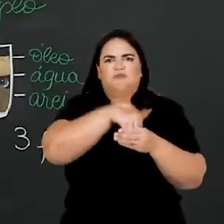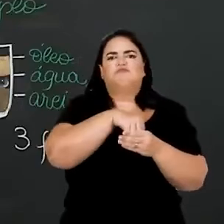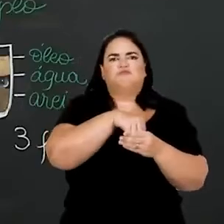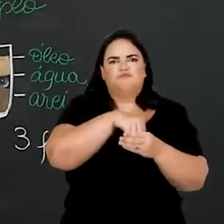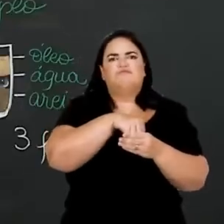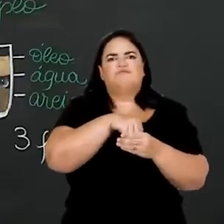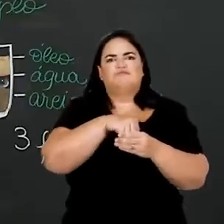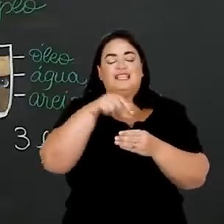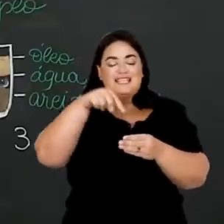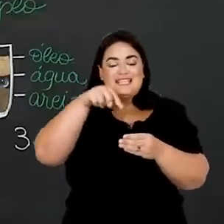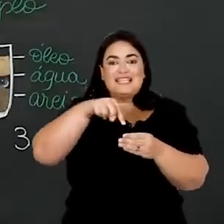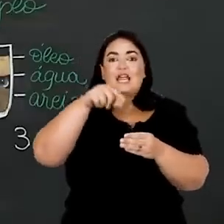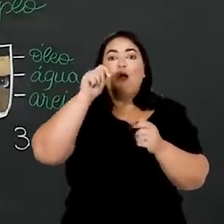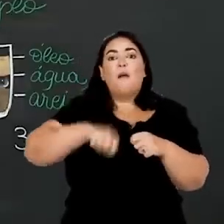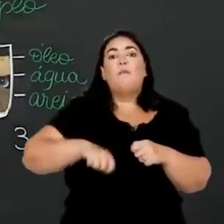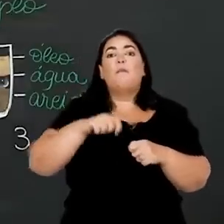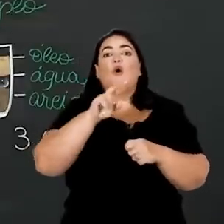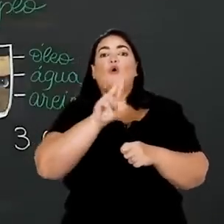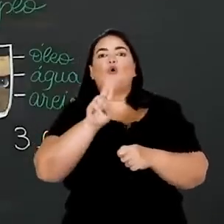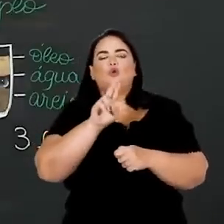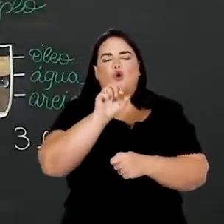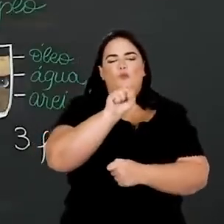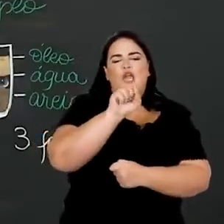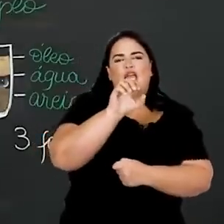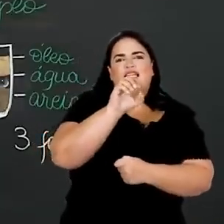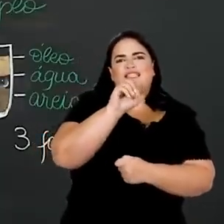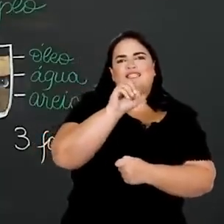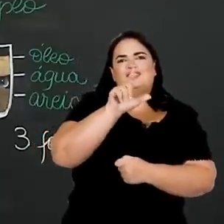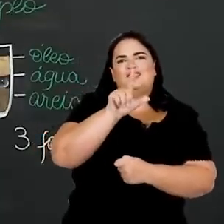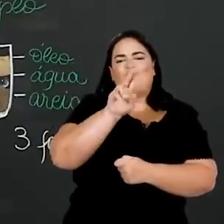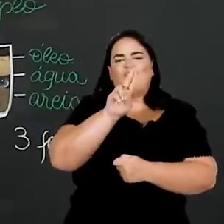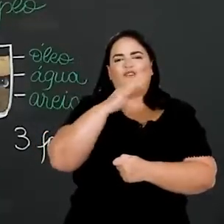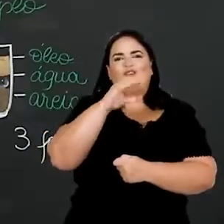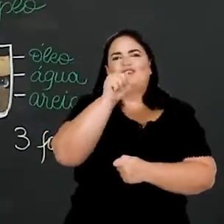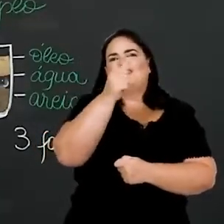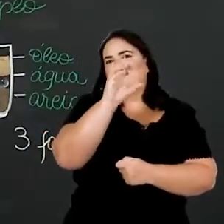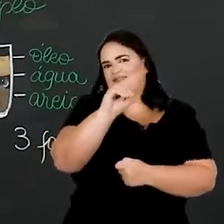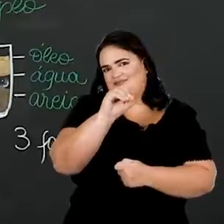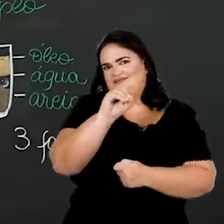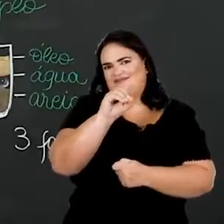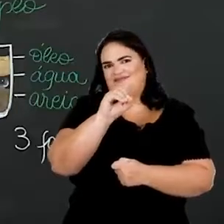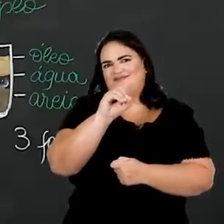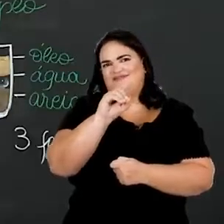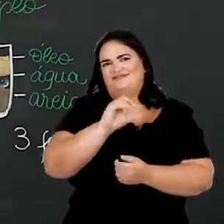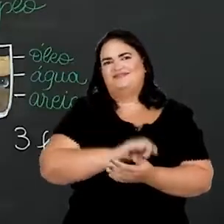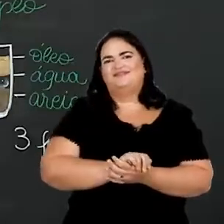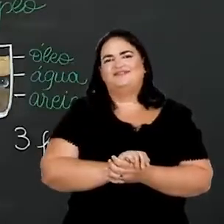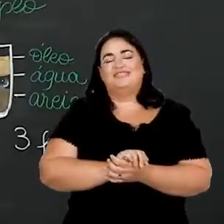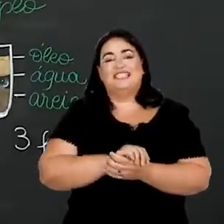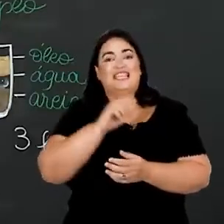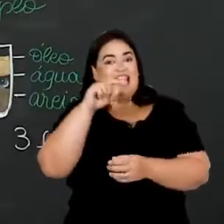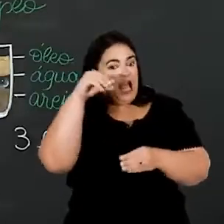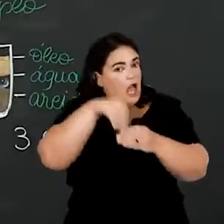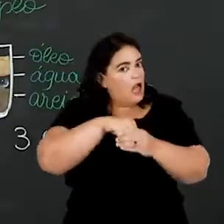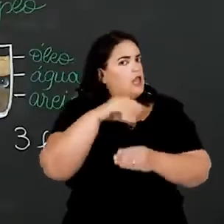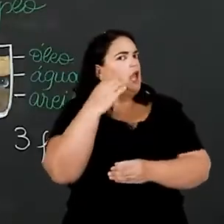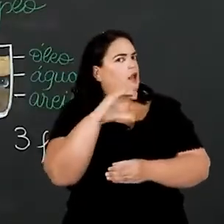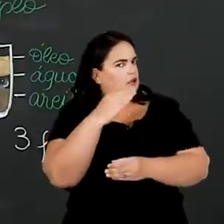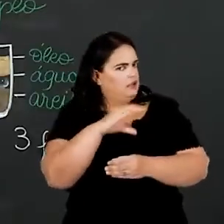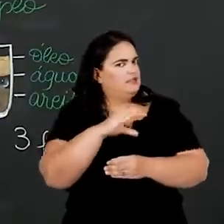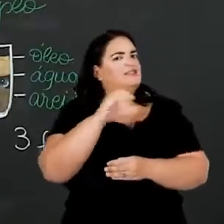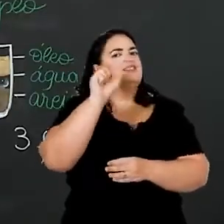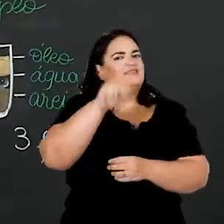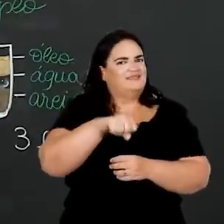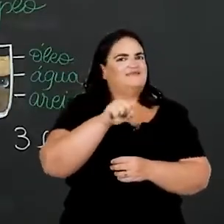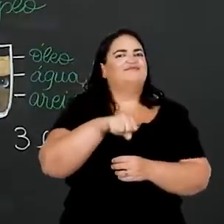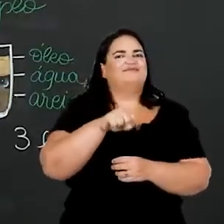homogênea também pode ser chamada de solução. Você fala assim, opa, solução dos meus problemas? Cientificamente, uma solução